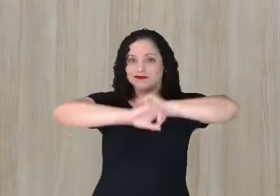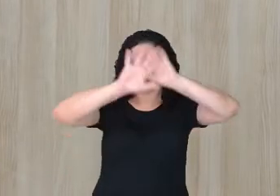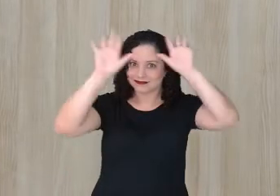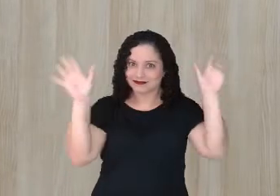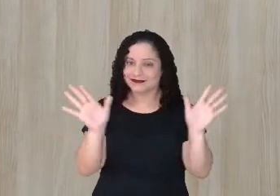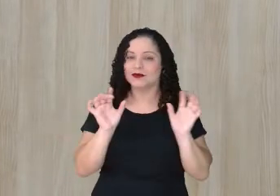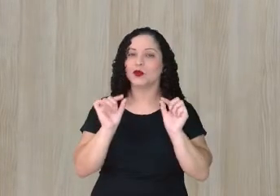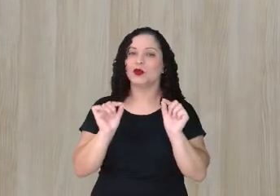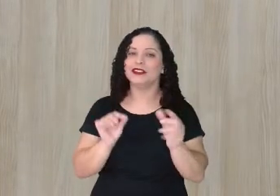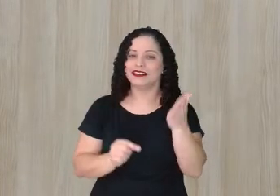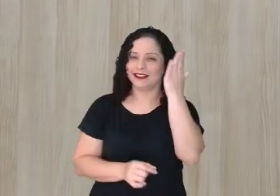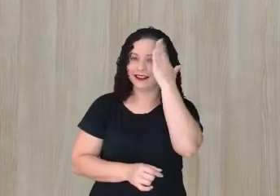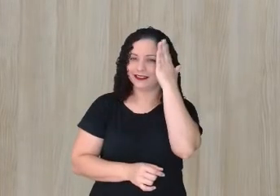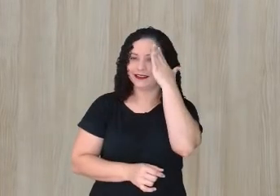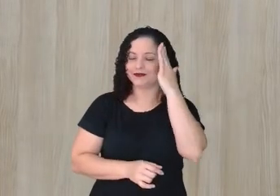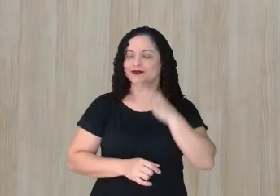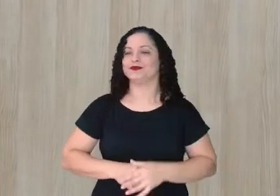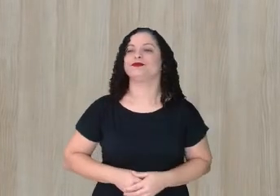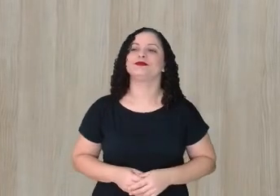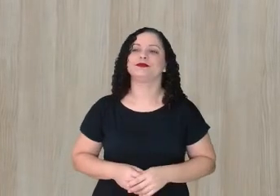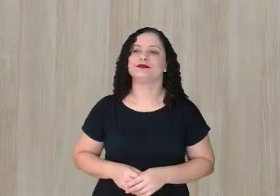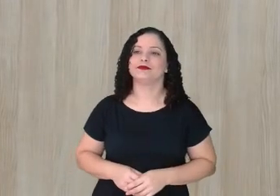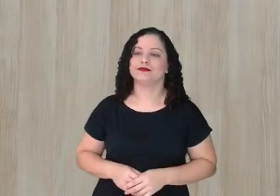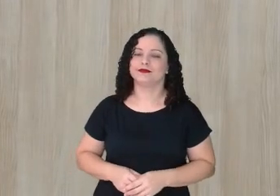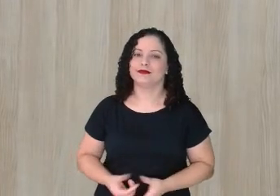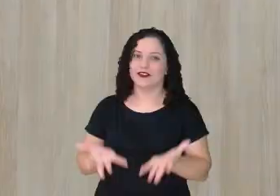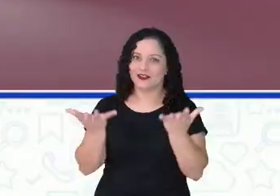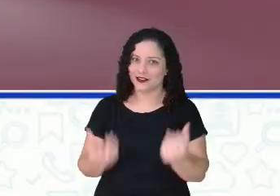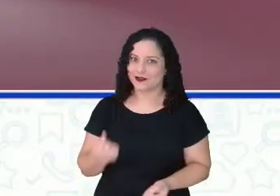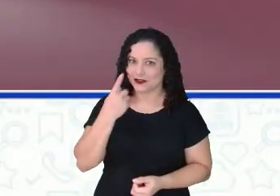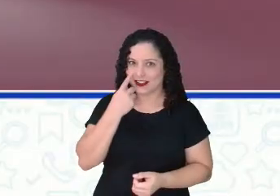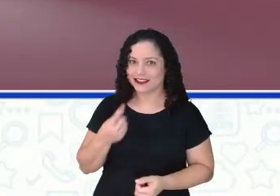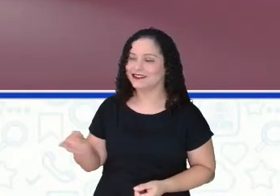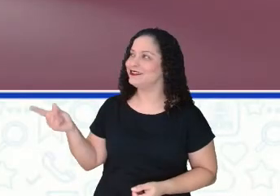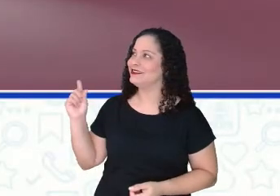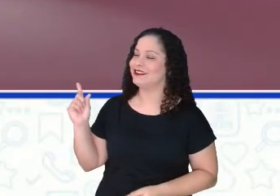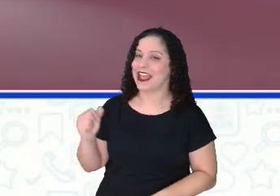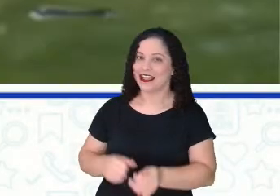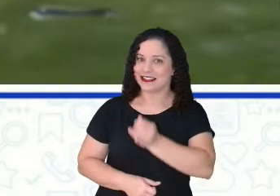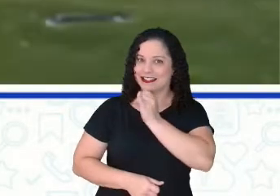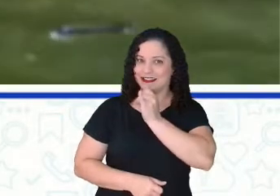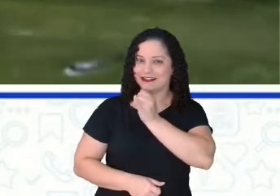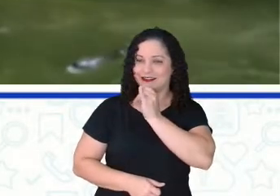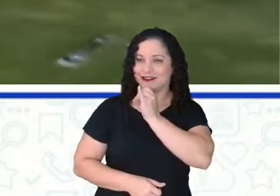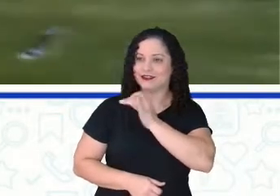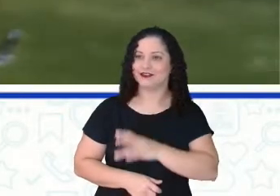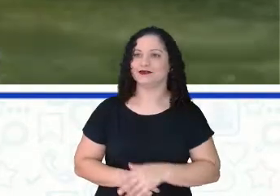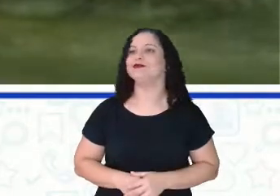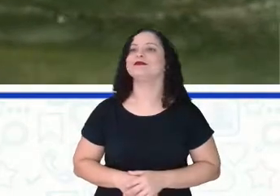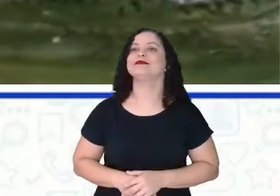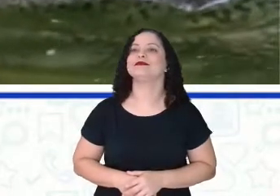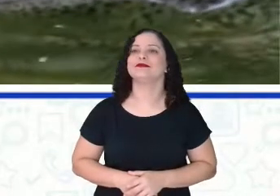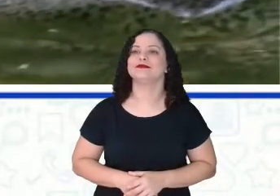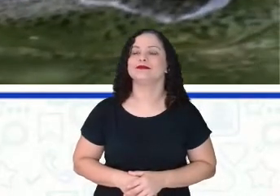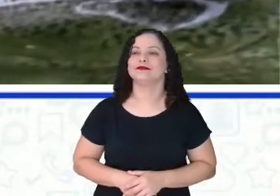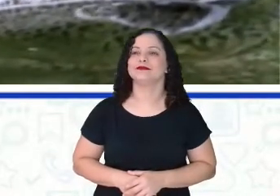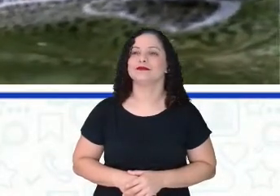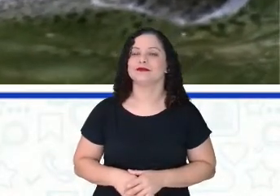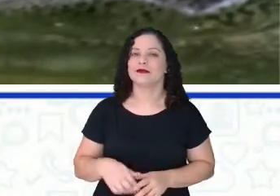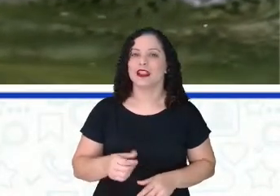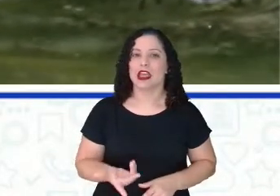estou falando para vocês. Então, vamos observar esse exemplo. De todos